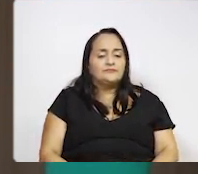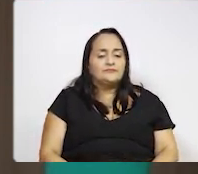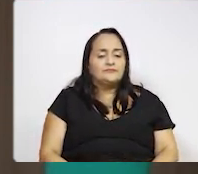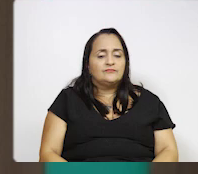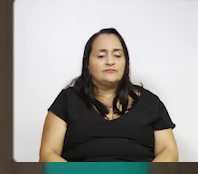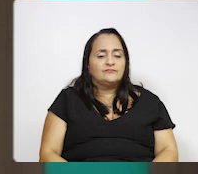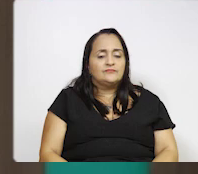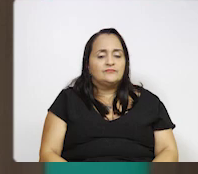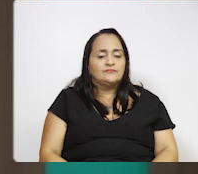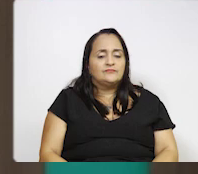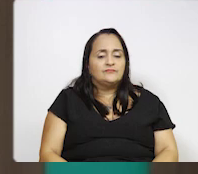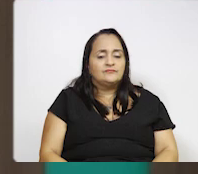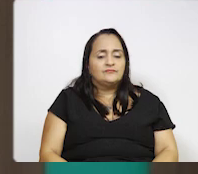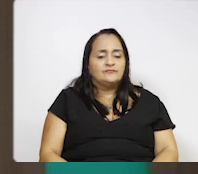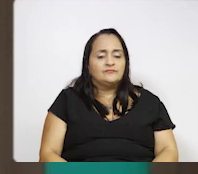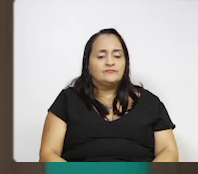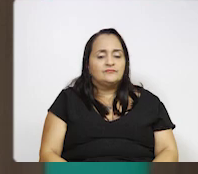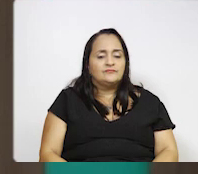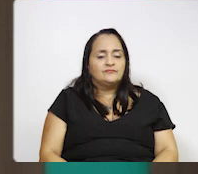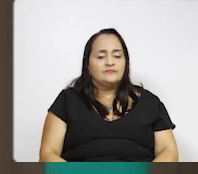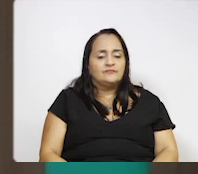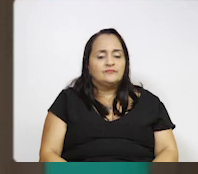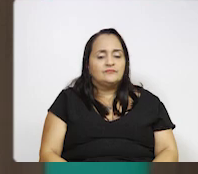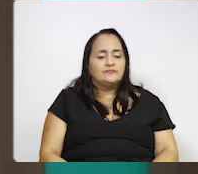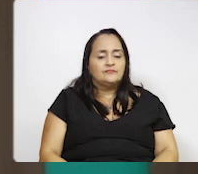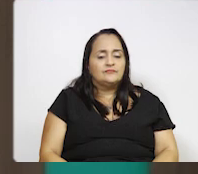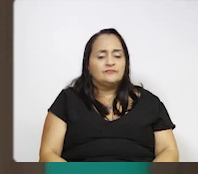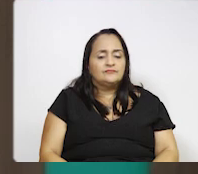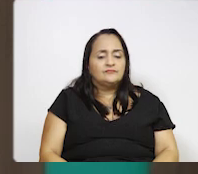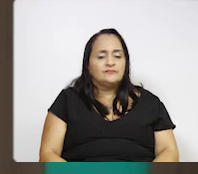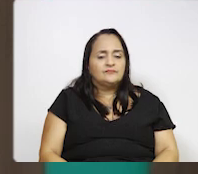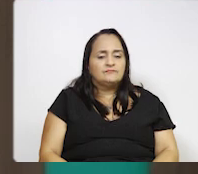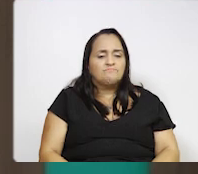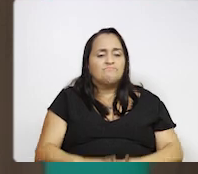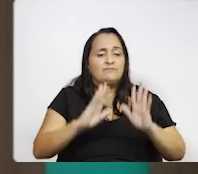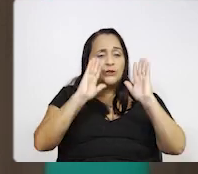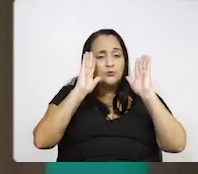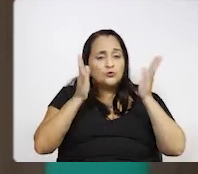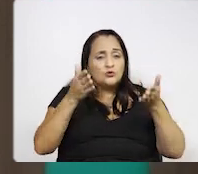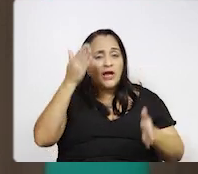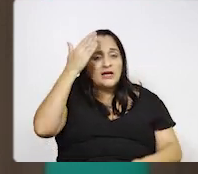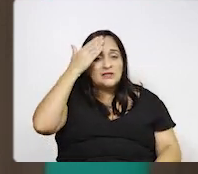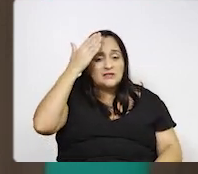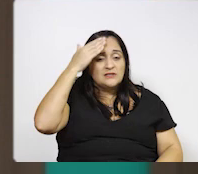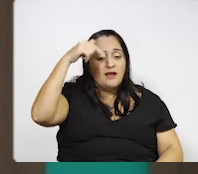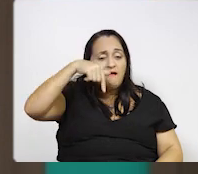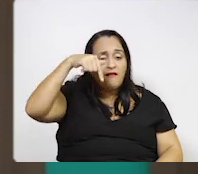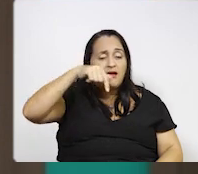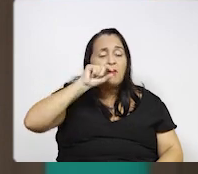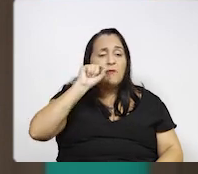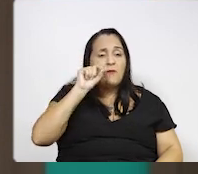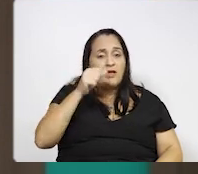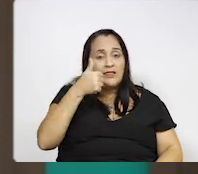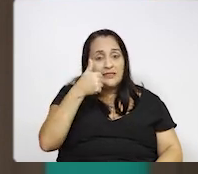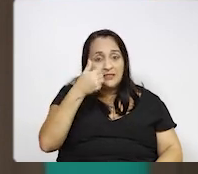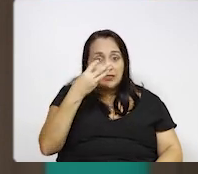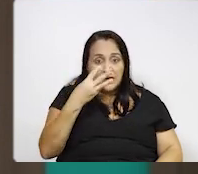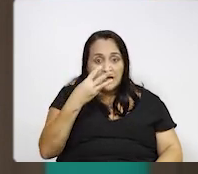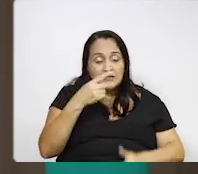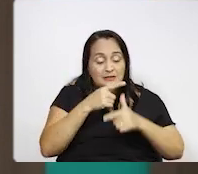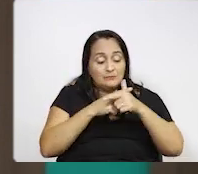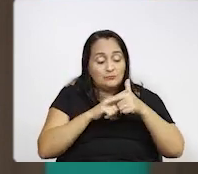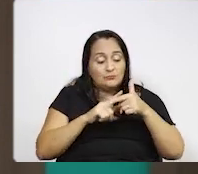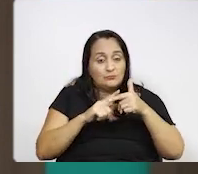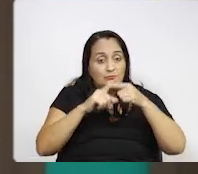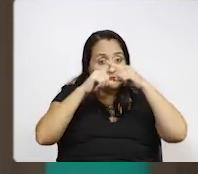seja equivalente a 26, eu já sei que aqui é 13, eu multipliquei por 2 para